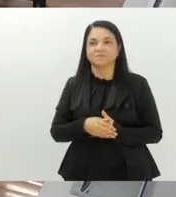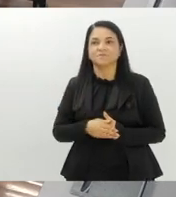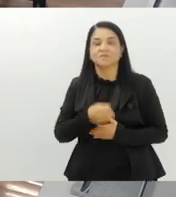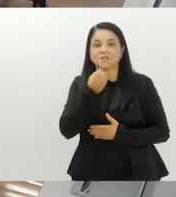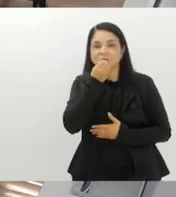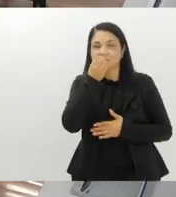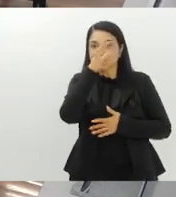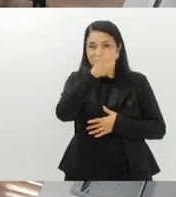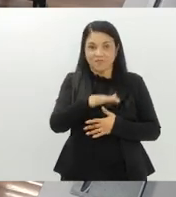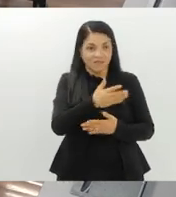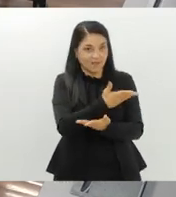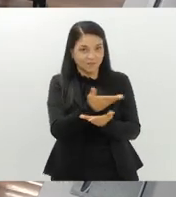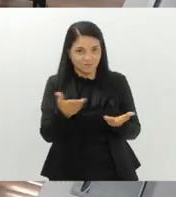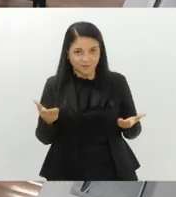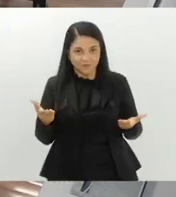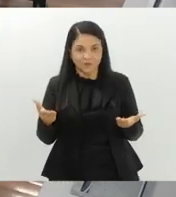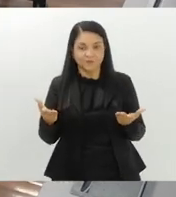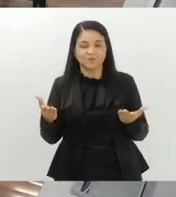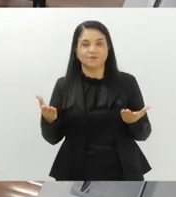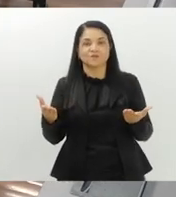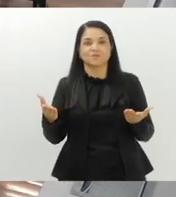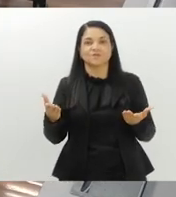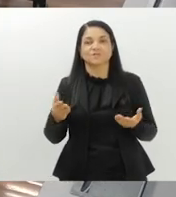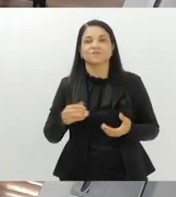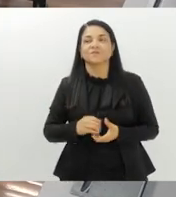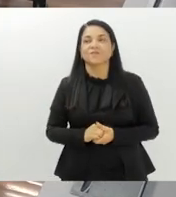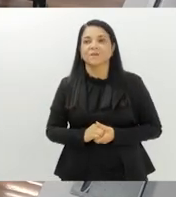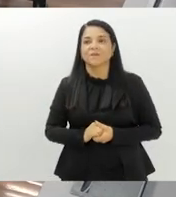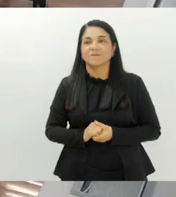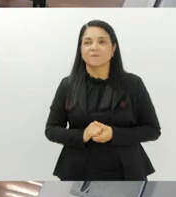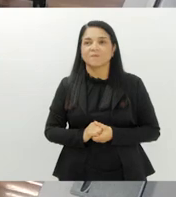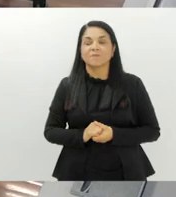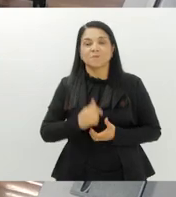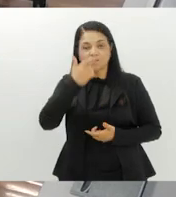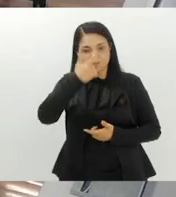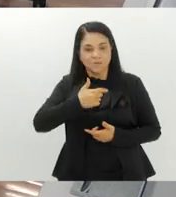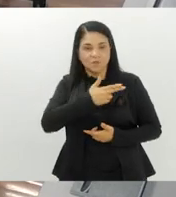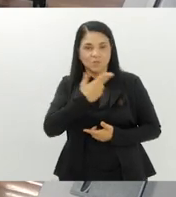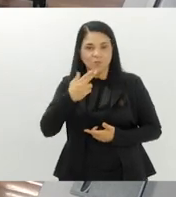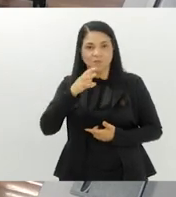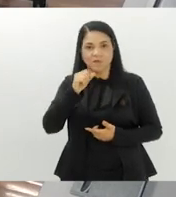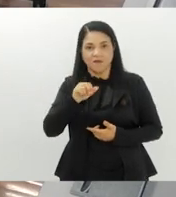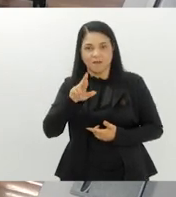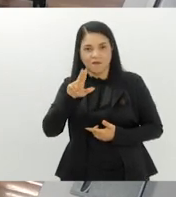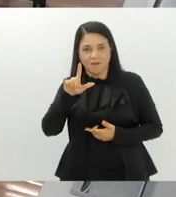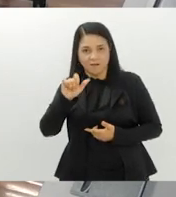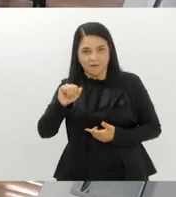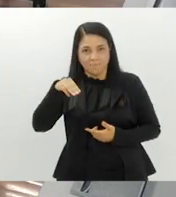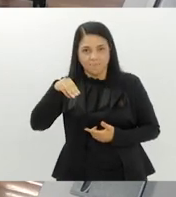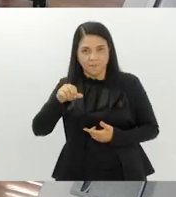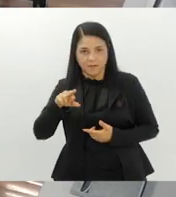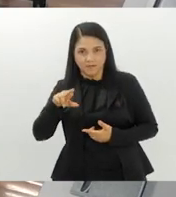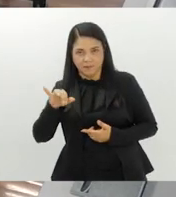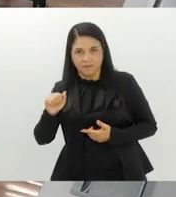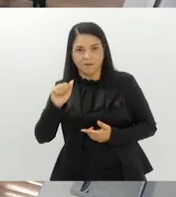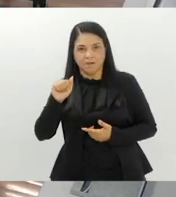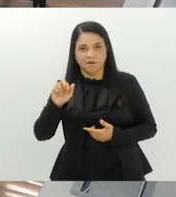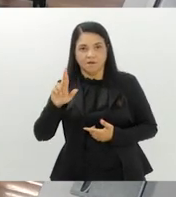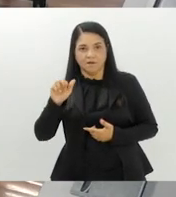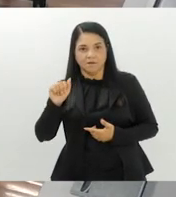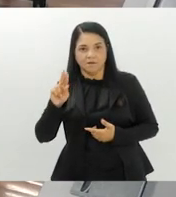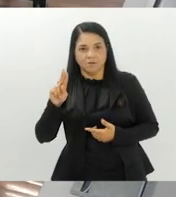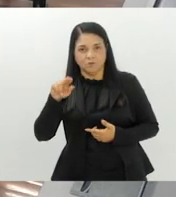tarde a todos e a todas e todes. Meu nome é Carla Maria Araújo. Eu sou chefe de